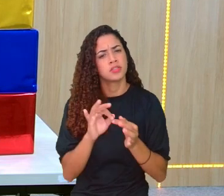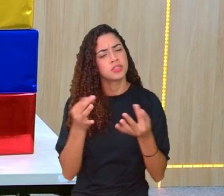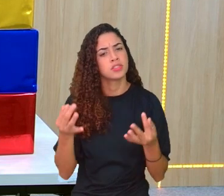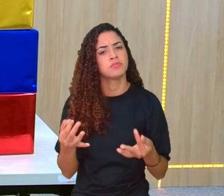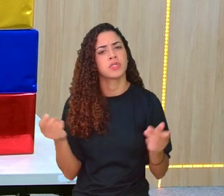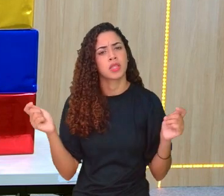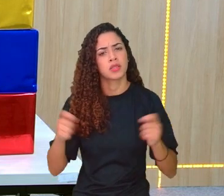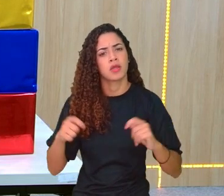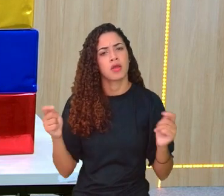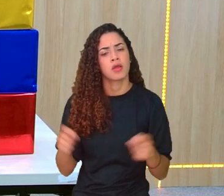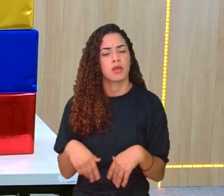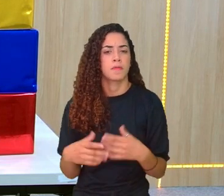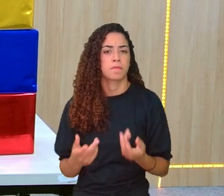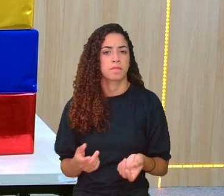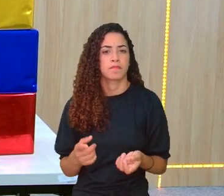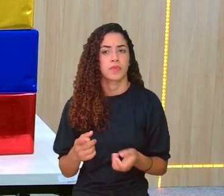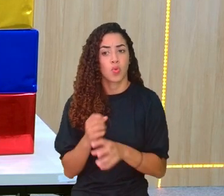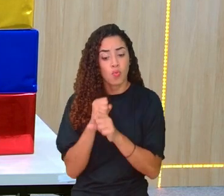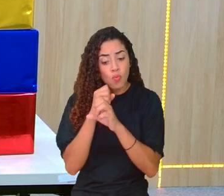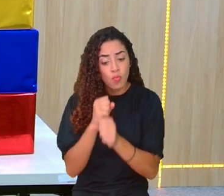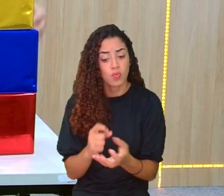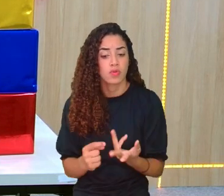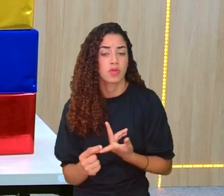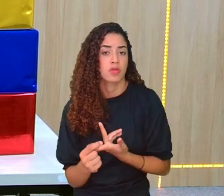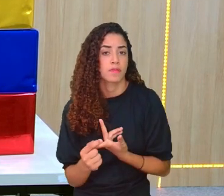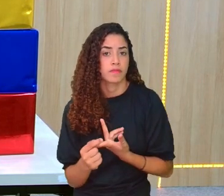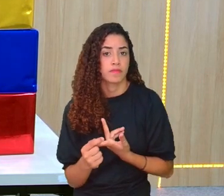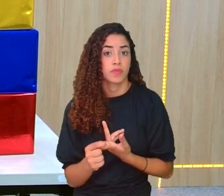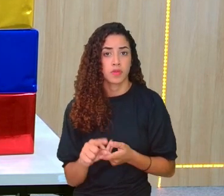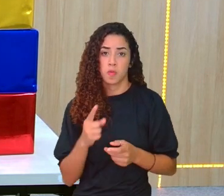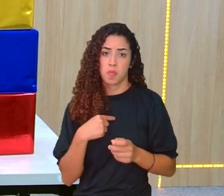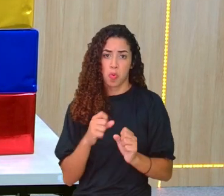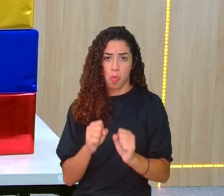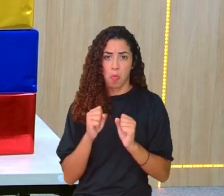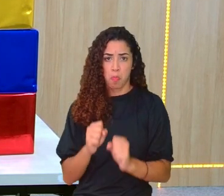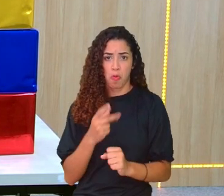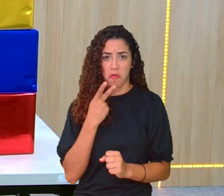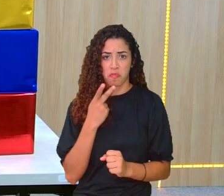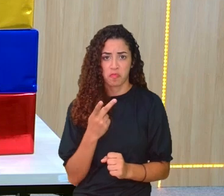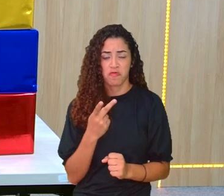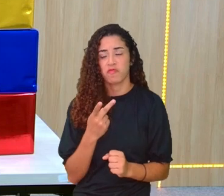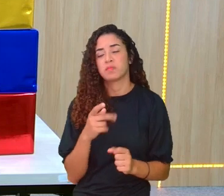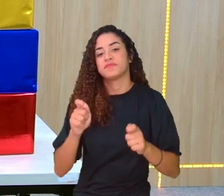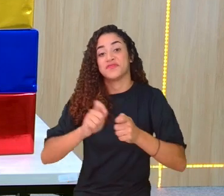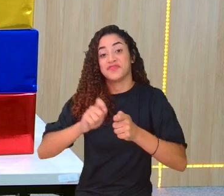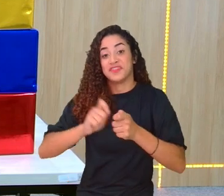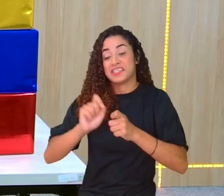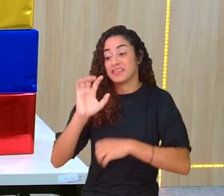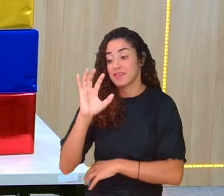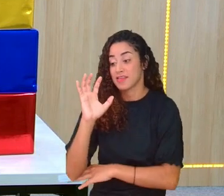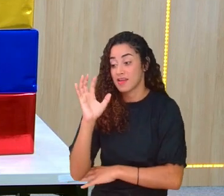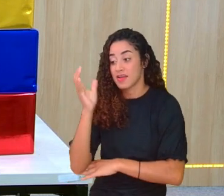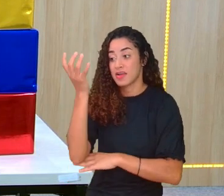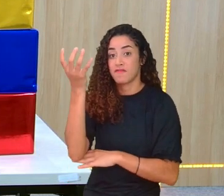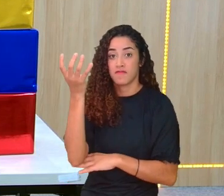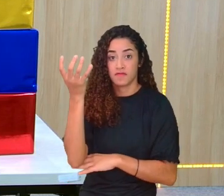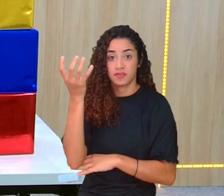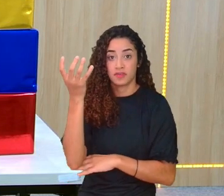tá? Essa questão da contagem. Professora, posso fazer na árvore? Pode, mas é